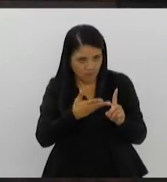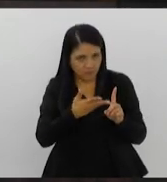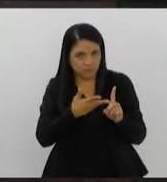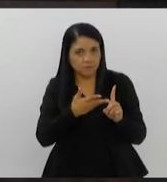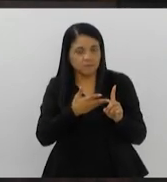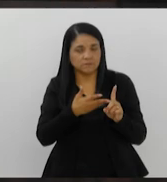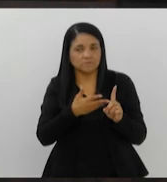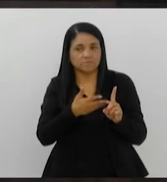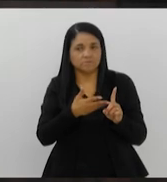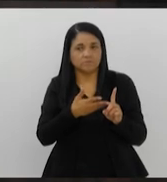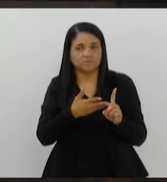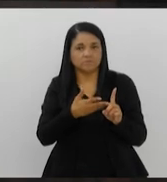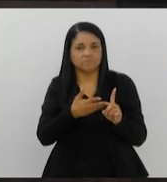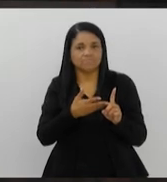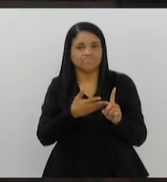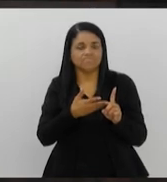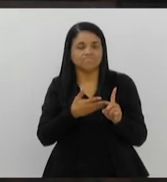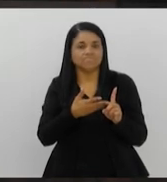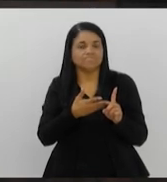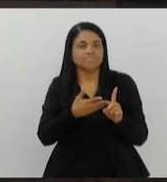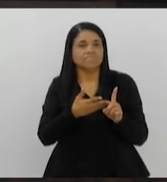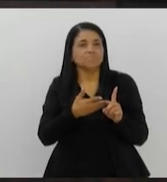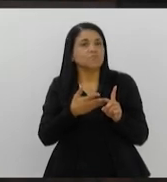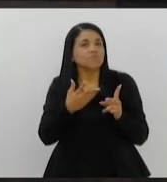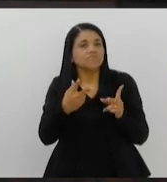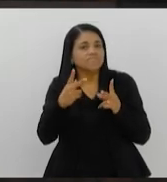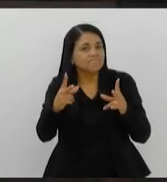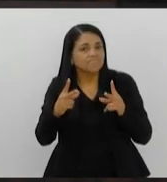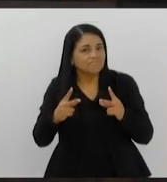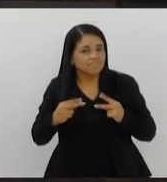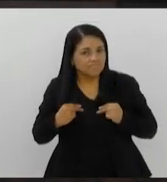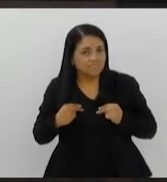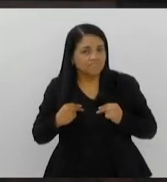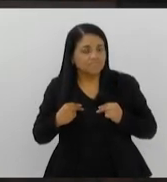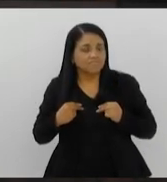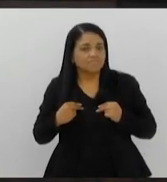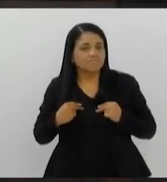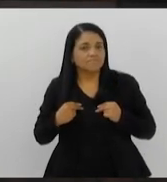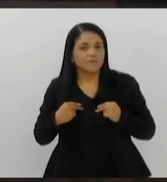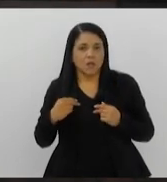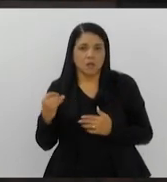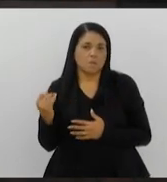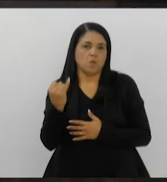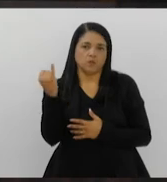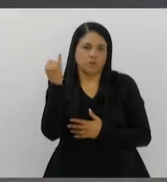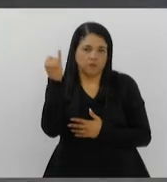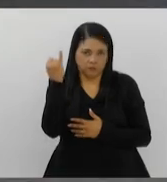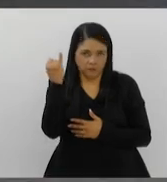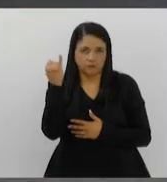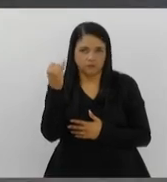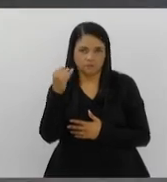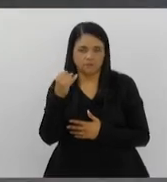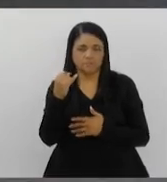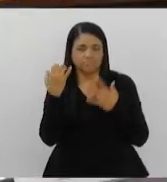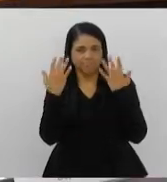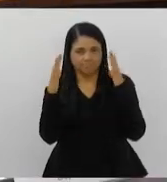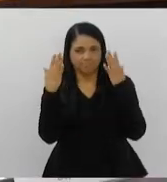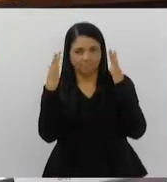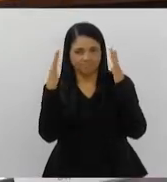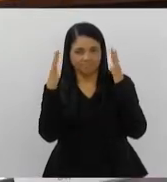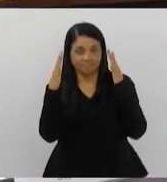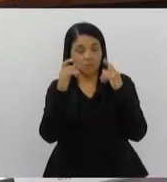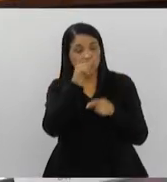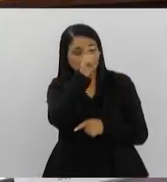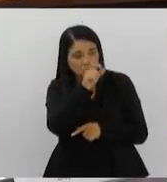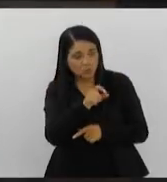ser no tamanho que lhe é devido pelo que o senhor pelo